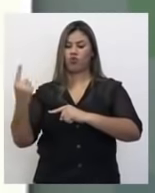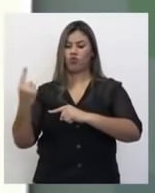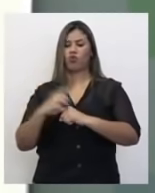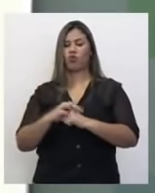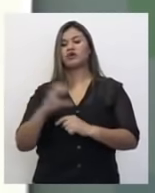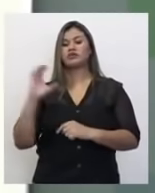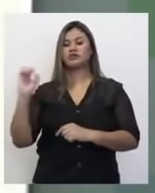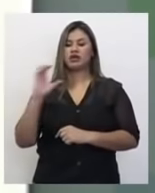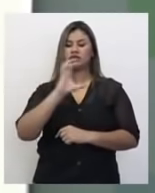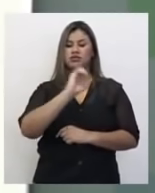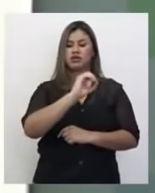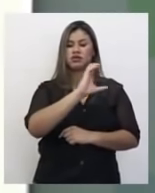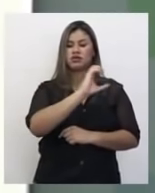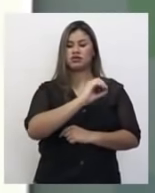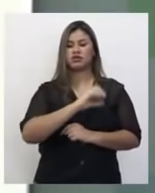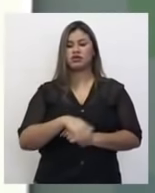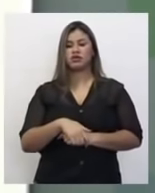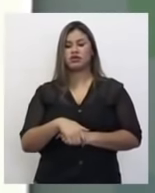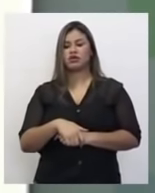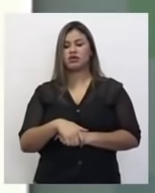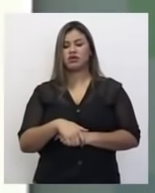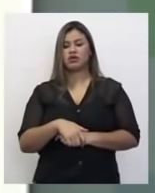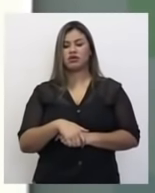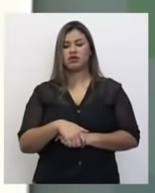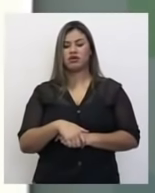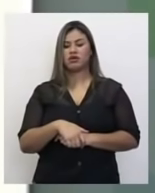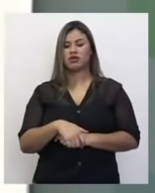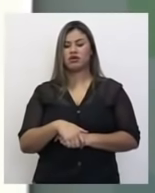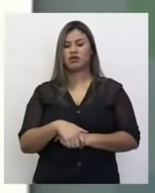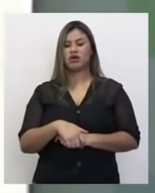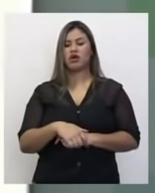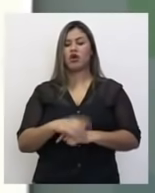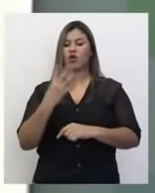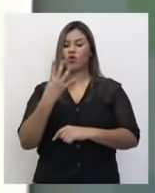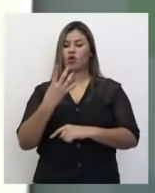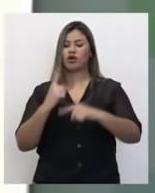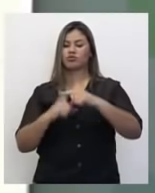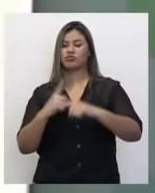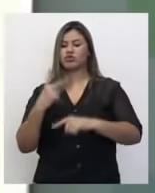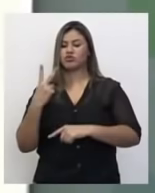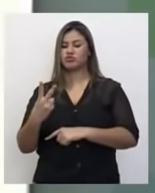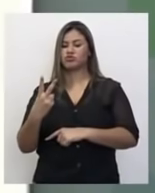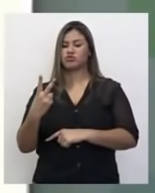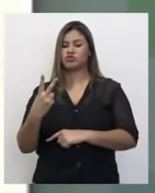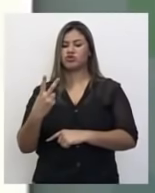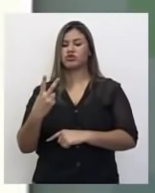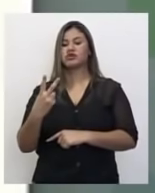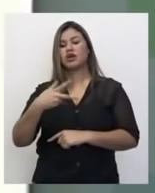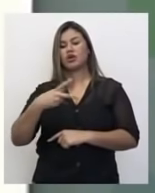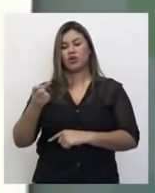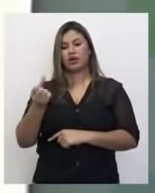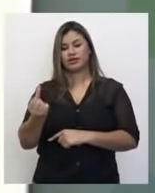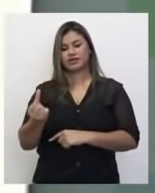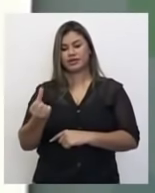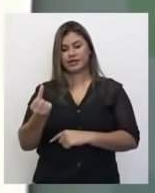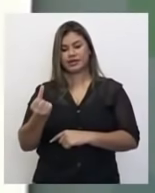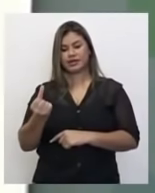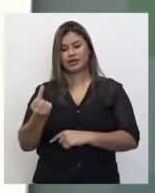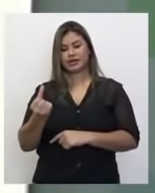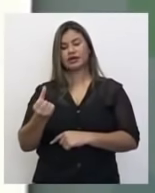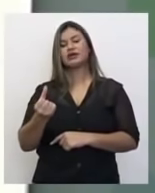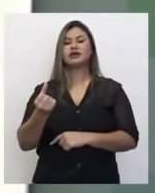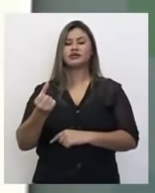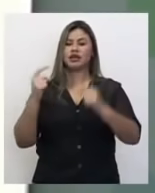0. Falta 2 minutos para acabar, viu? Porque 4 + 2 ig 6. 6 é a